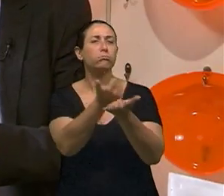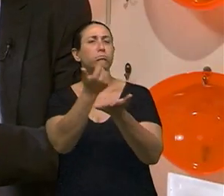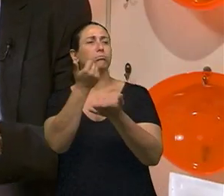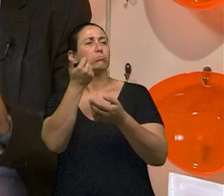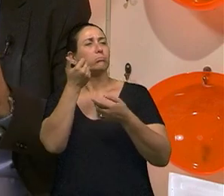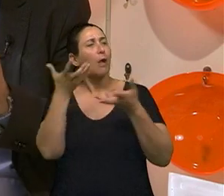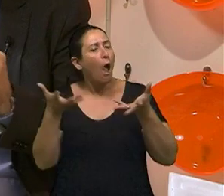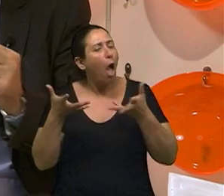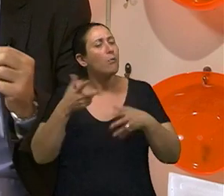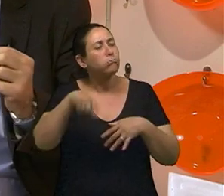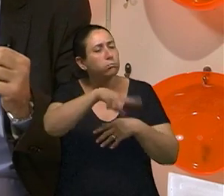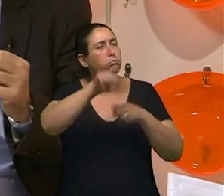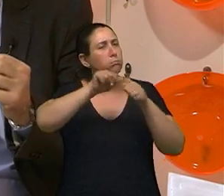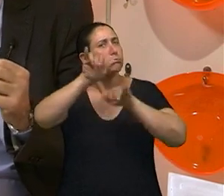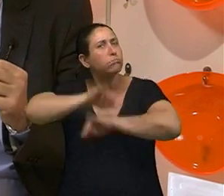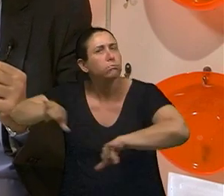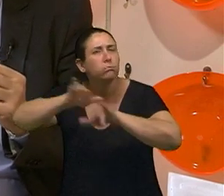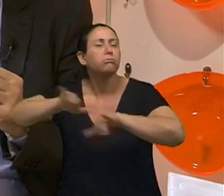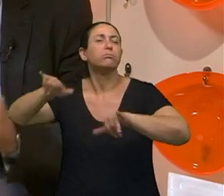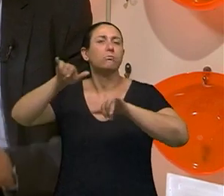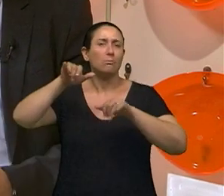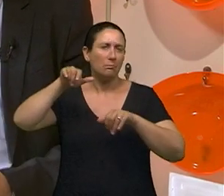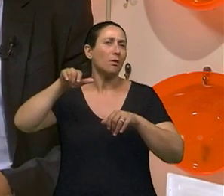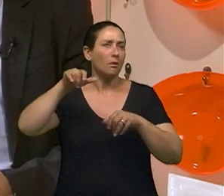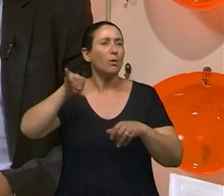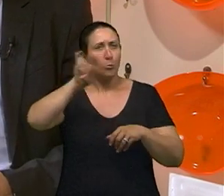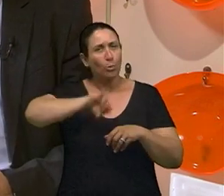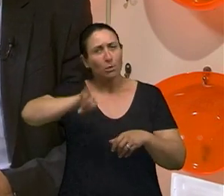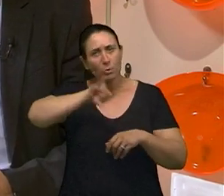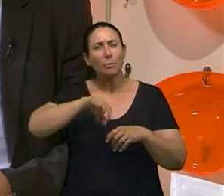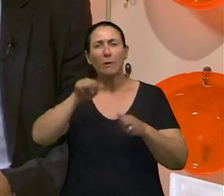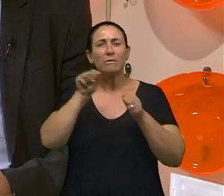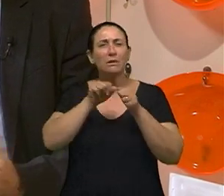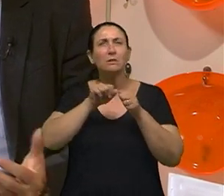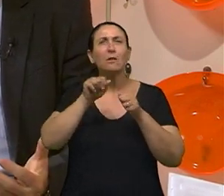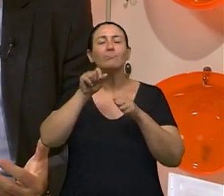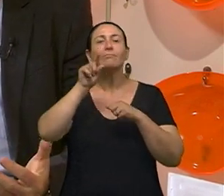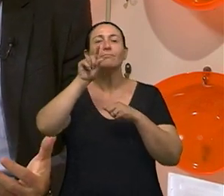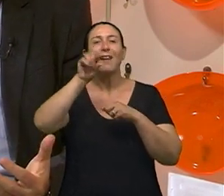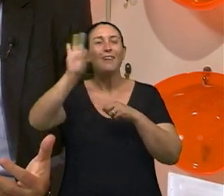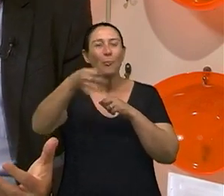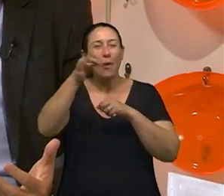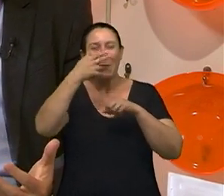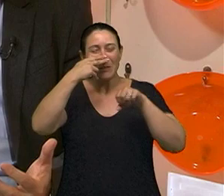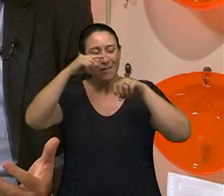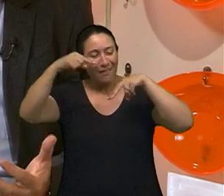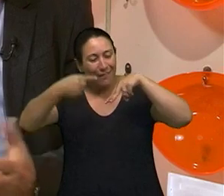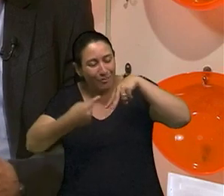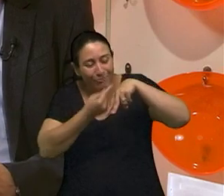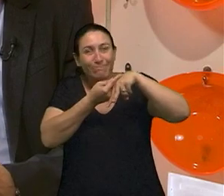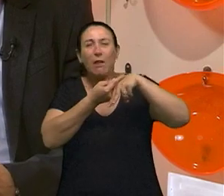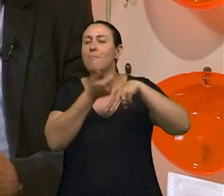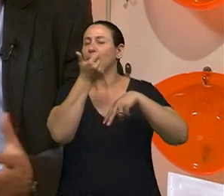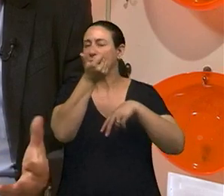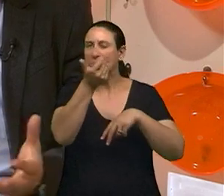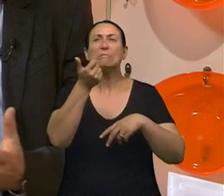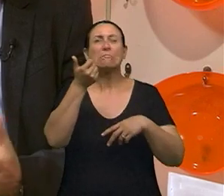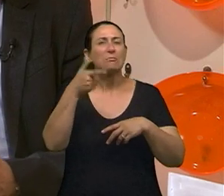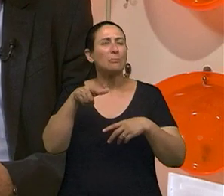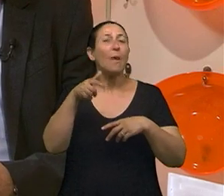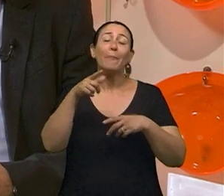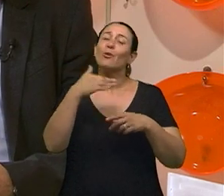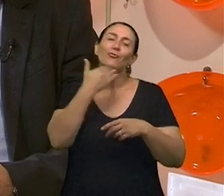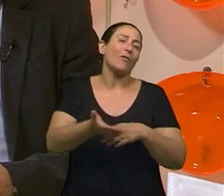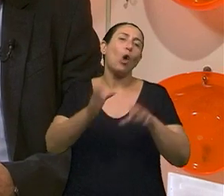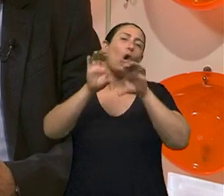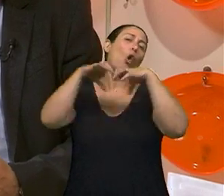estes positivos estão reduzindo o cali para que a gente possa fazer por punção mas também não adianta só nós eh em congresso